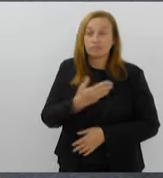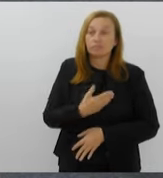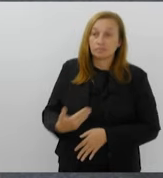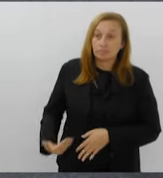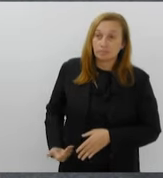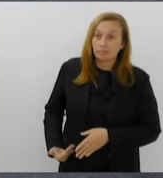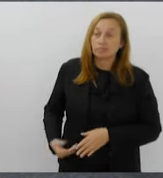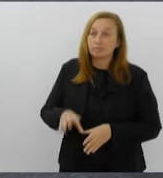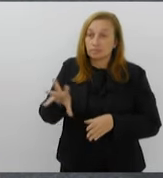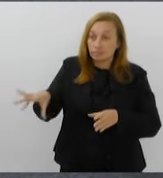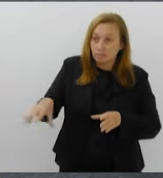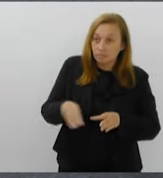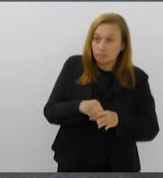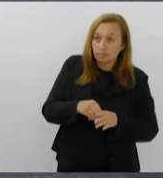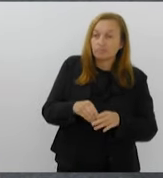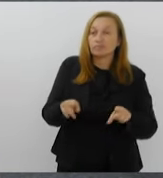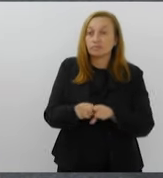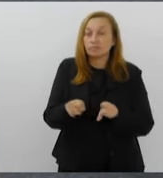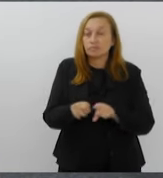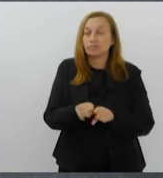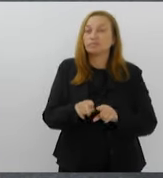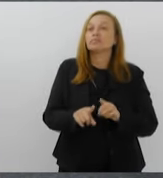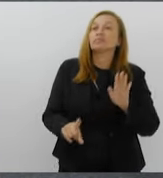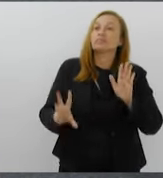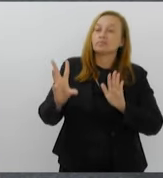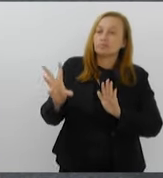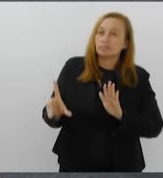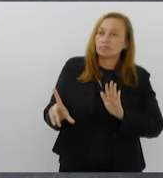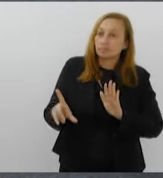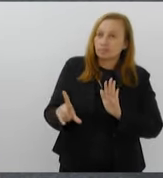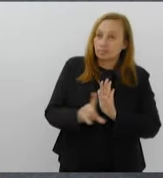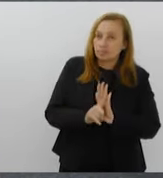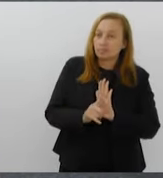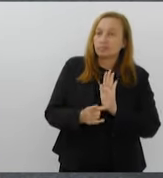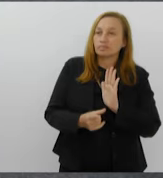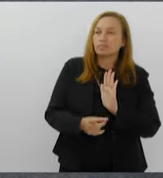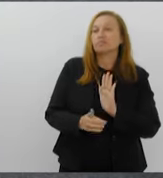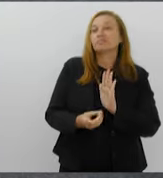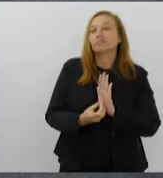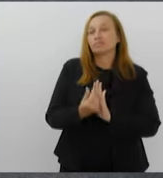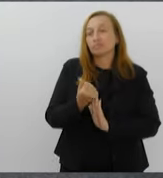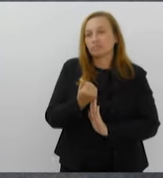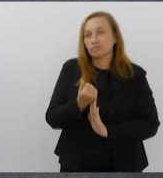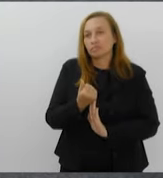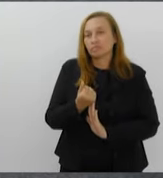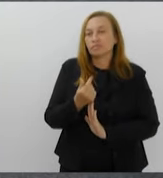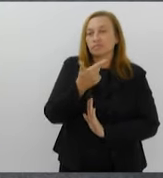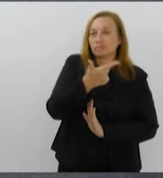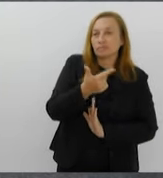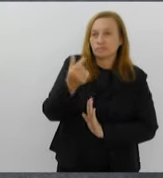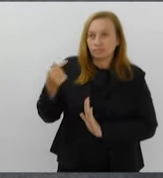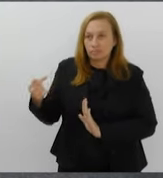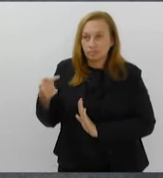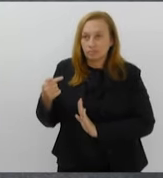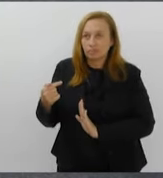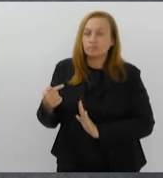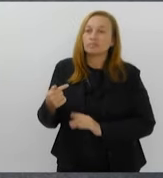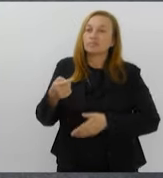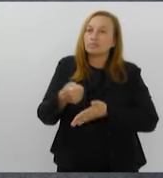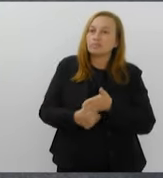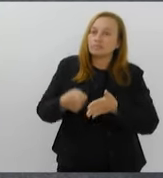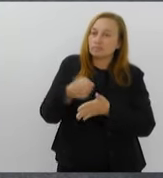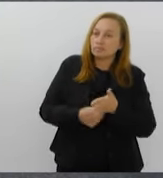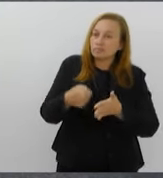sejam incluídos também na Lei de Diretrizes Orçamentárias. Desde 2017, a Casa enfrenta essa batalha